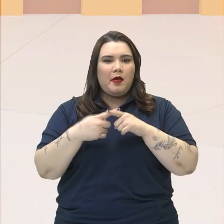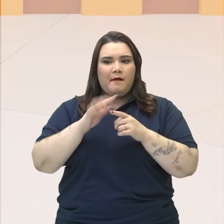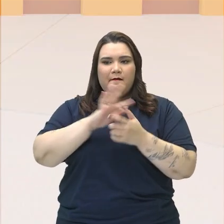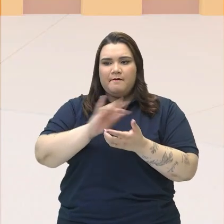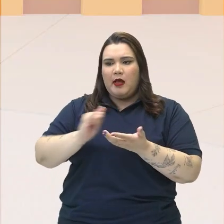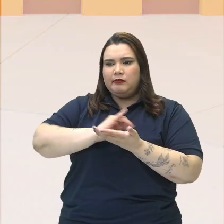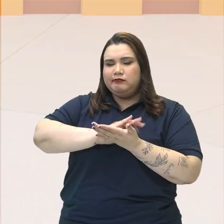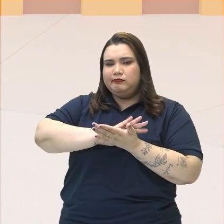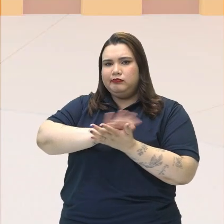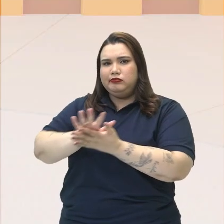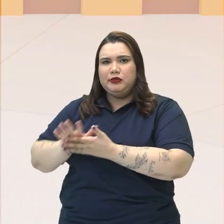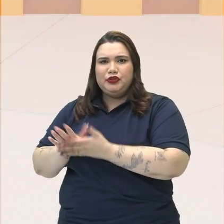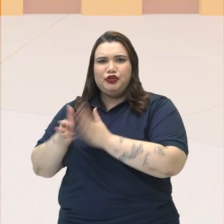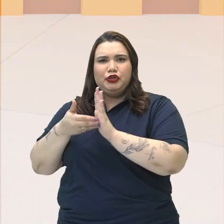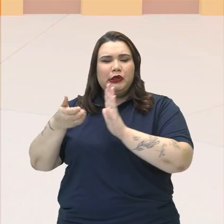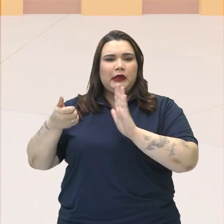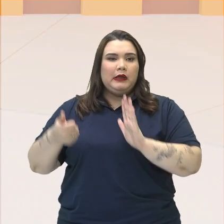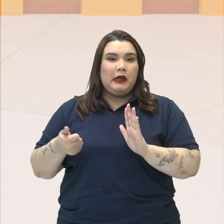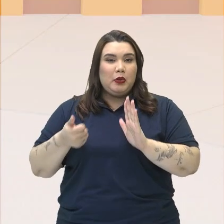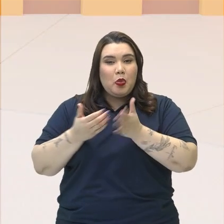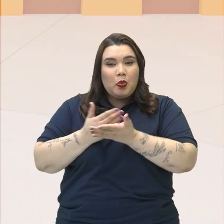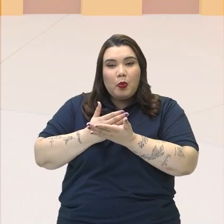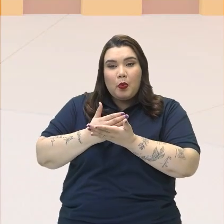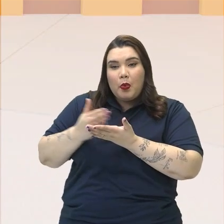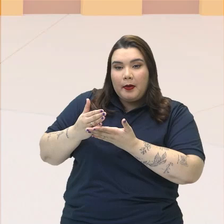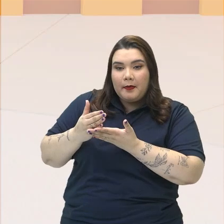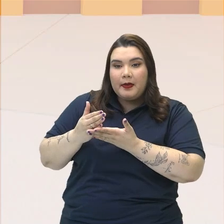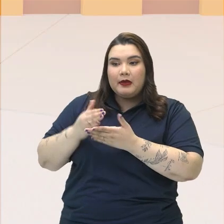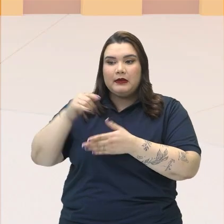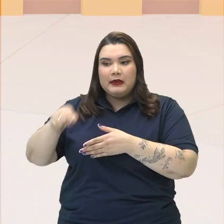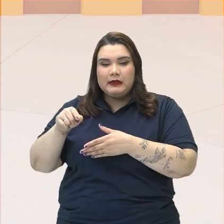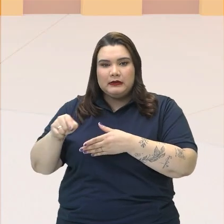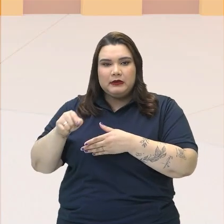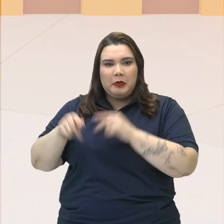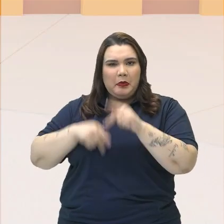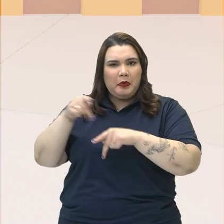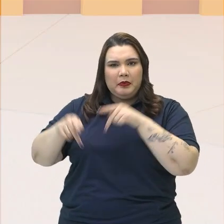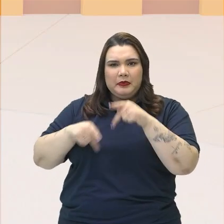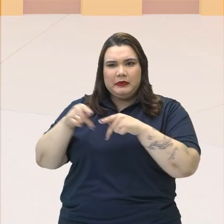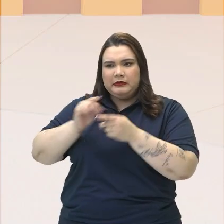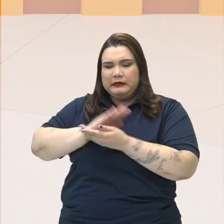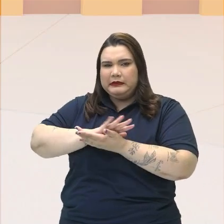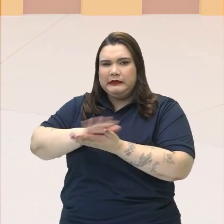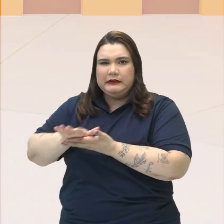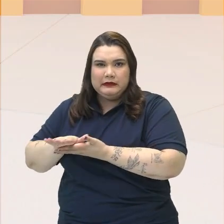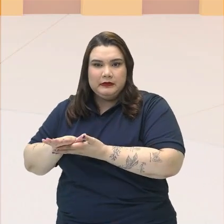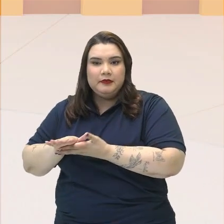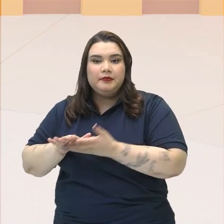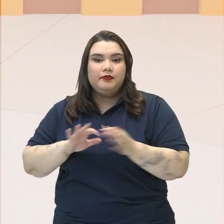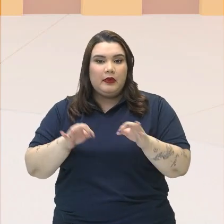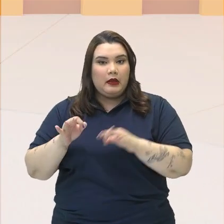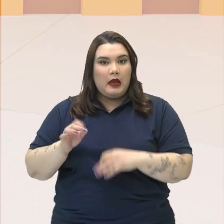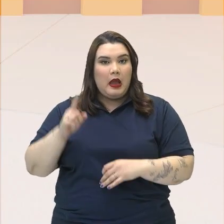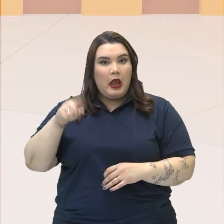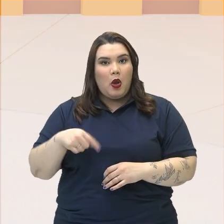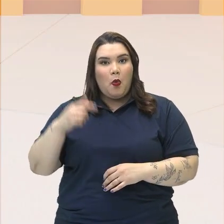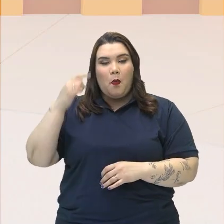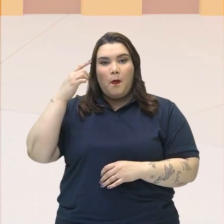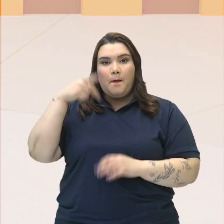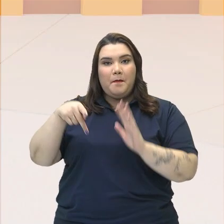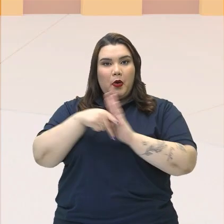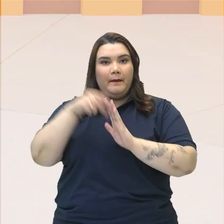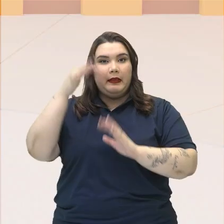já lá no início, no nascimento, essa raça inferior. Era essa a ideia da